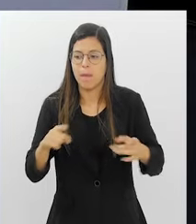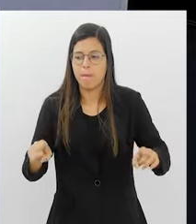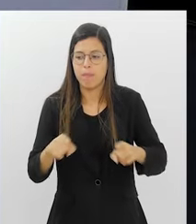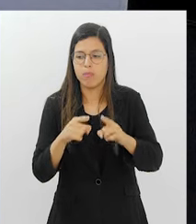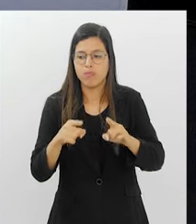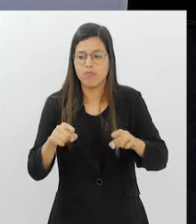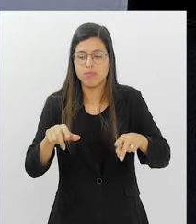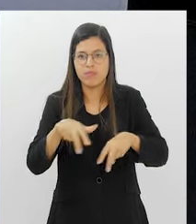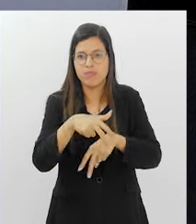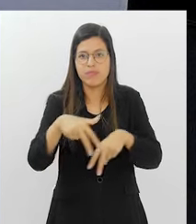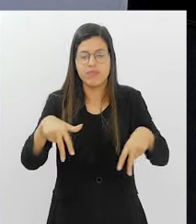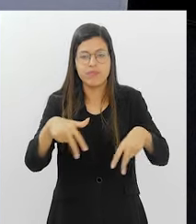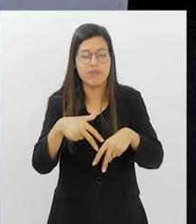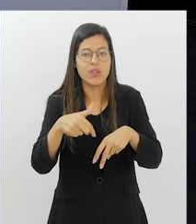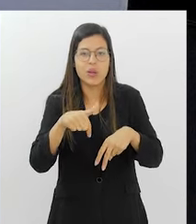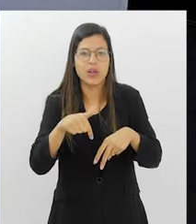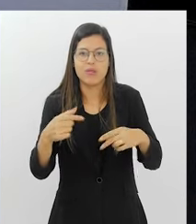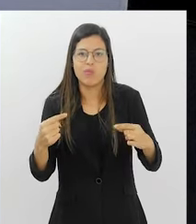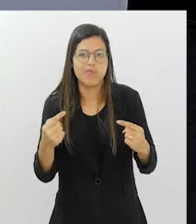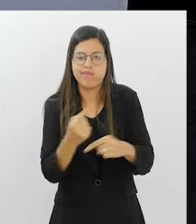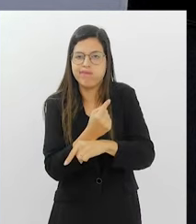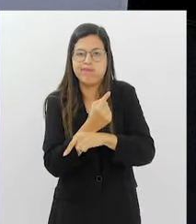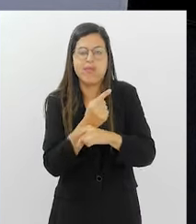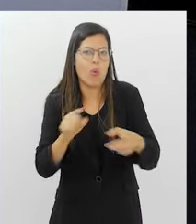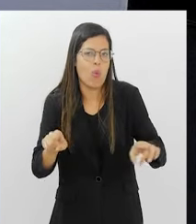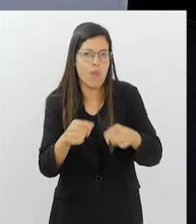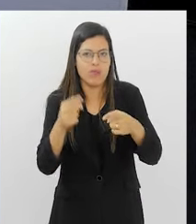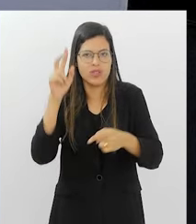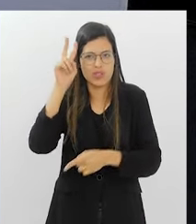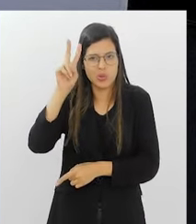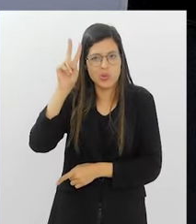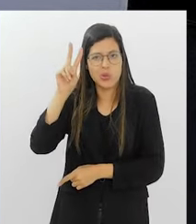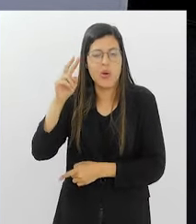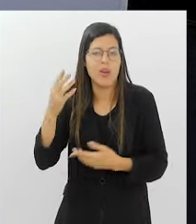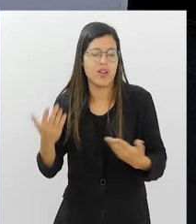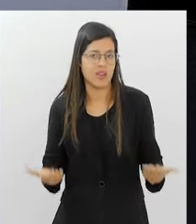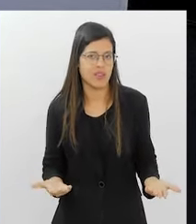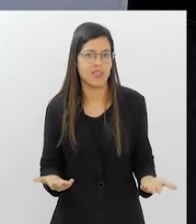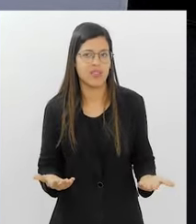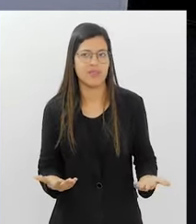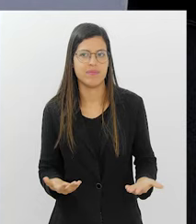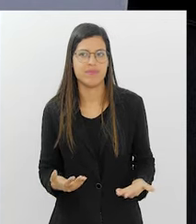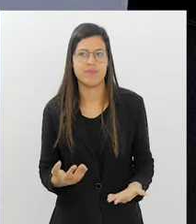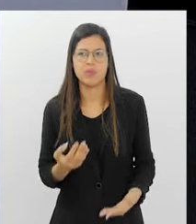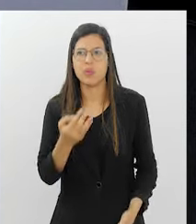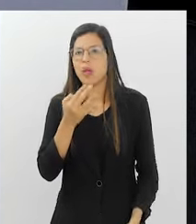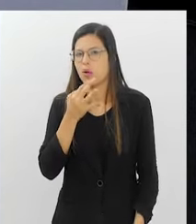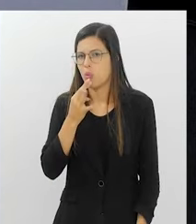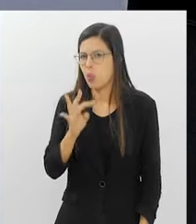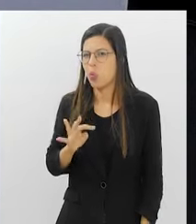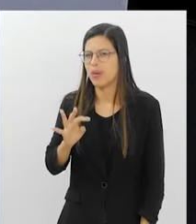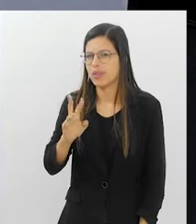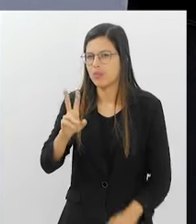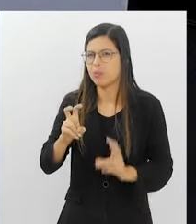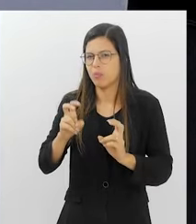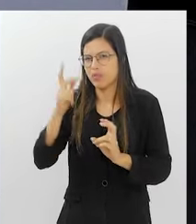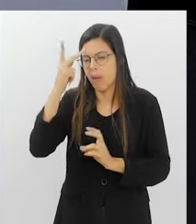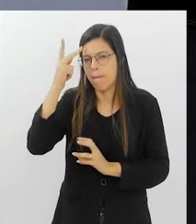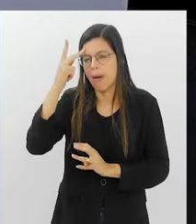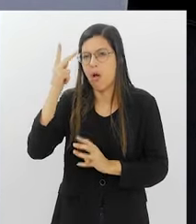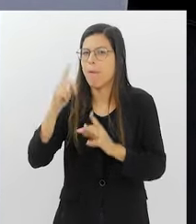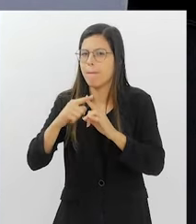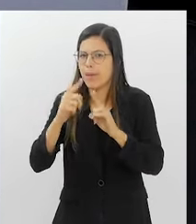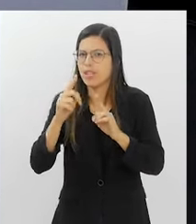lá também é diferente né não é loucura é é eu não conheço direito para para falar mas eu sei que o julgamento é completamente